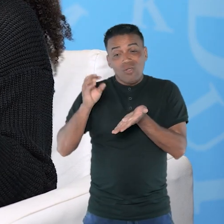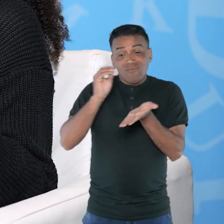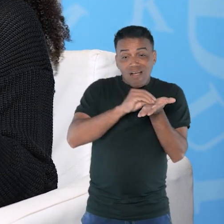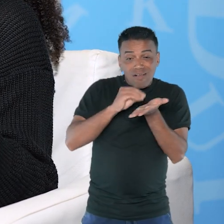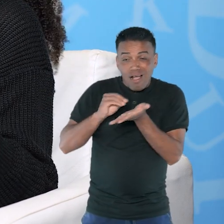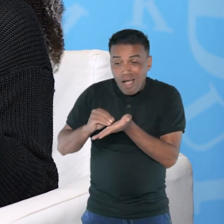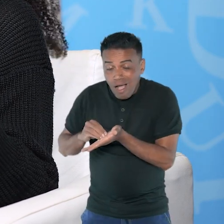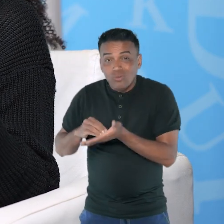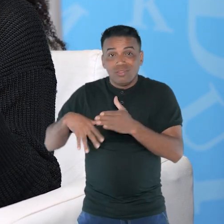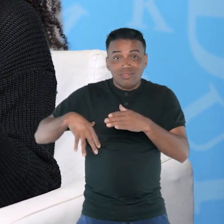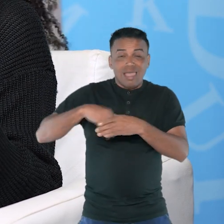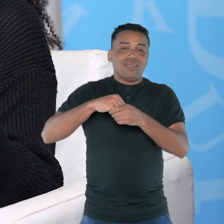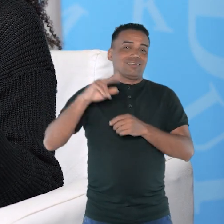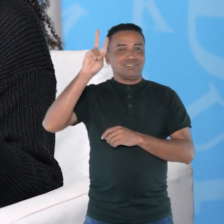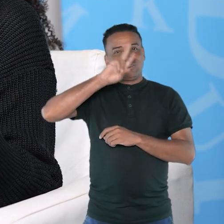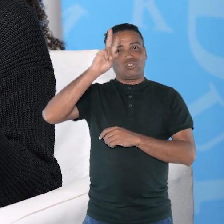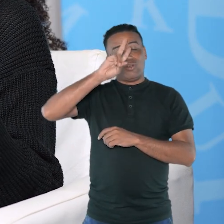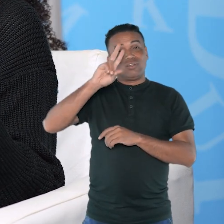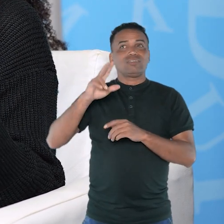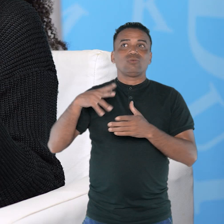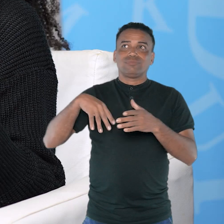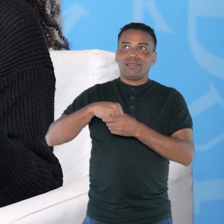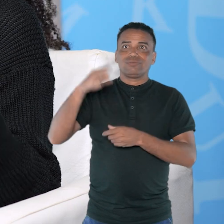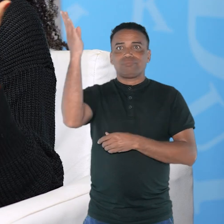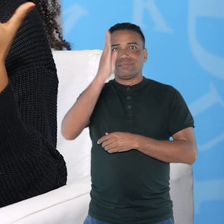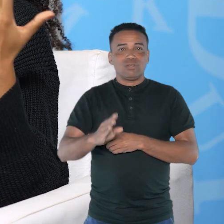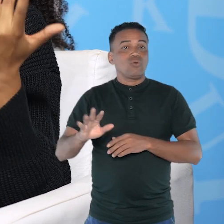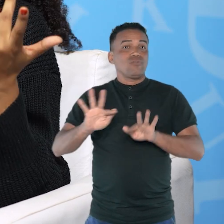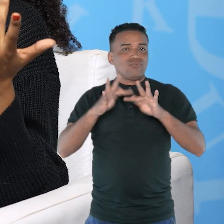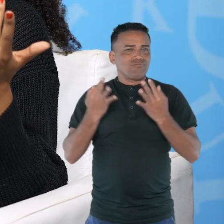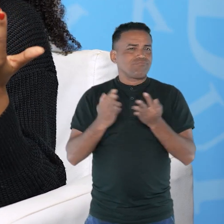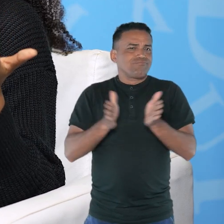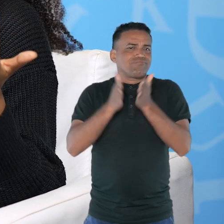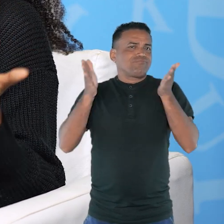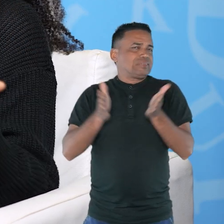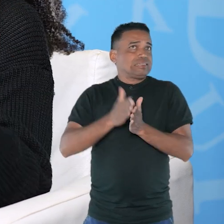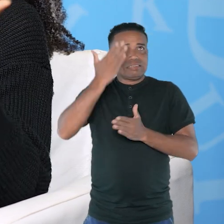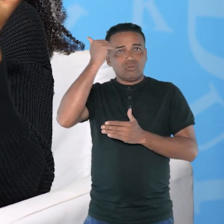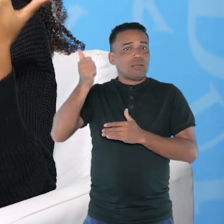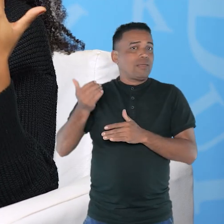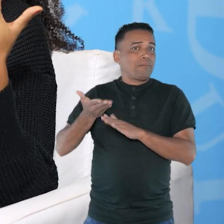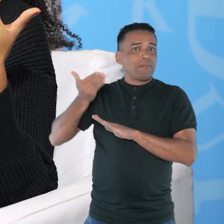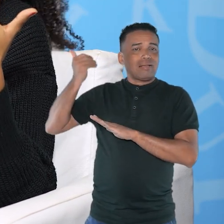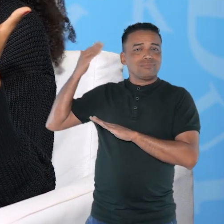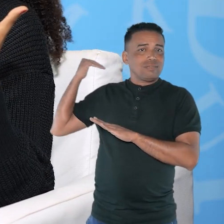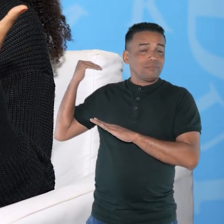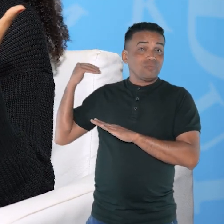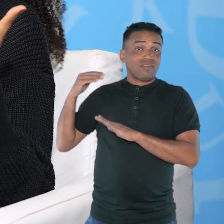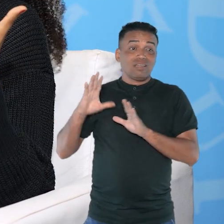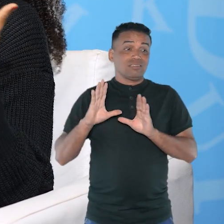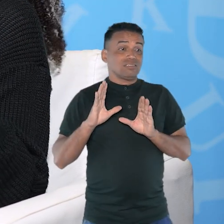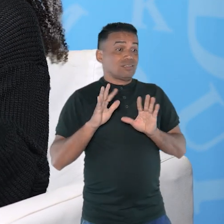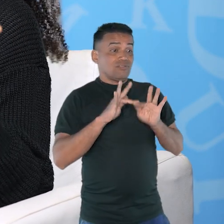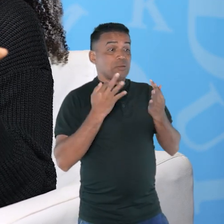na história brasileira, das famílias pobres, das famílias negras, não saberem o seu passado. Imagina que da geração anterior, às vezes, você não